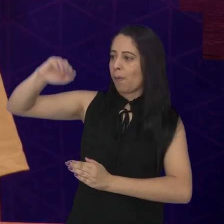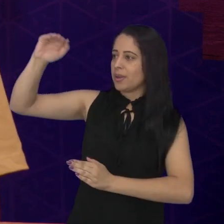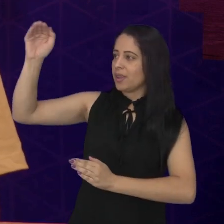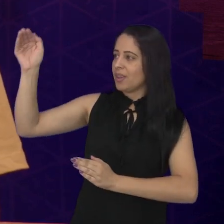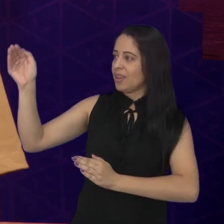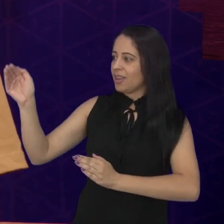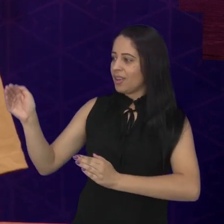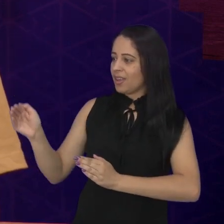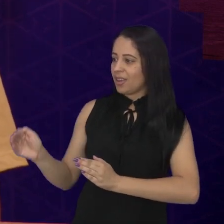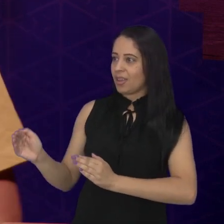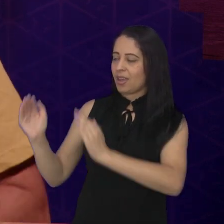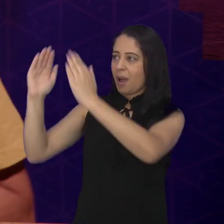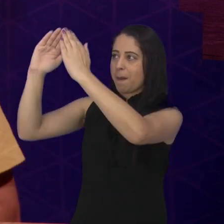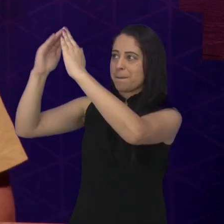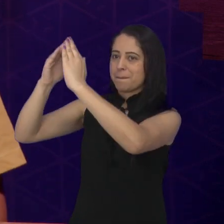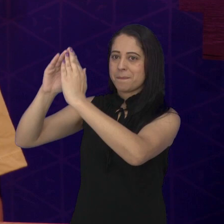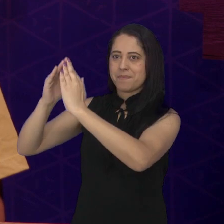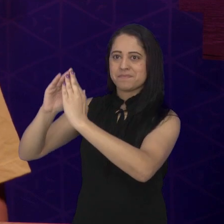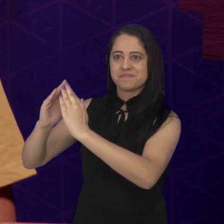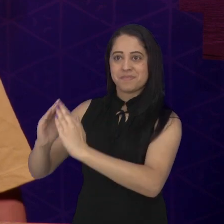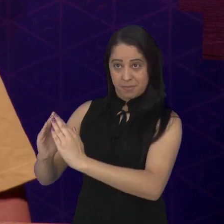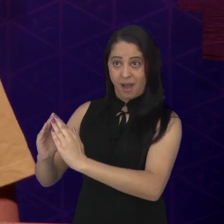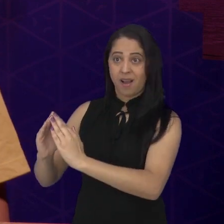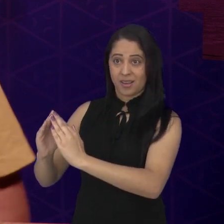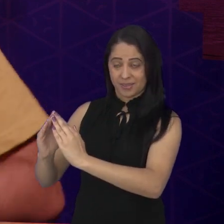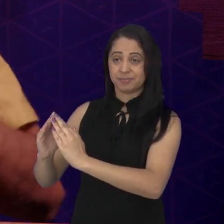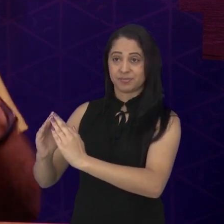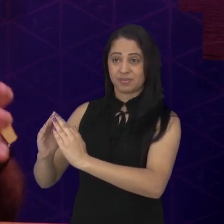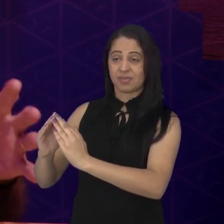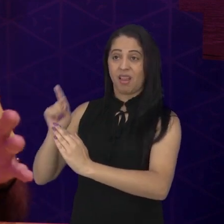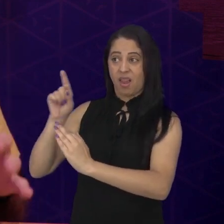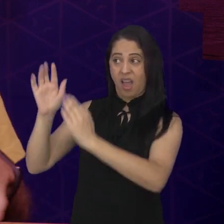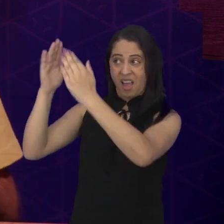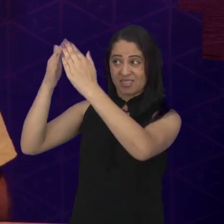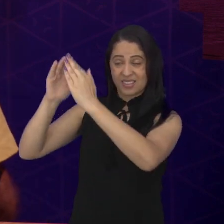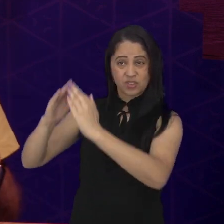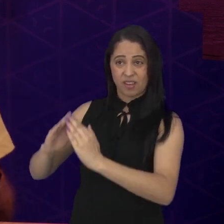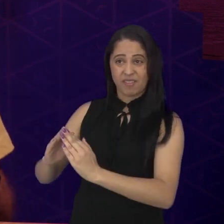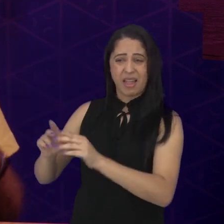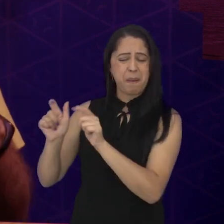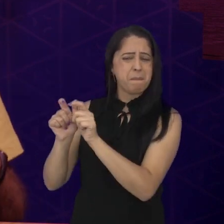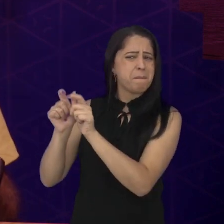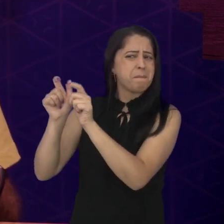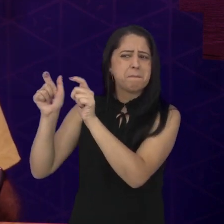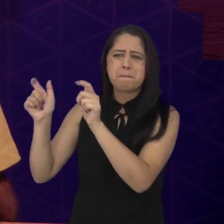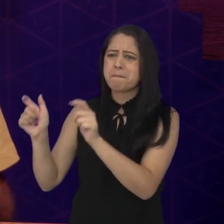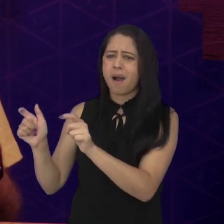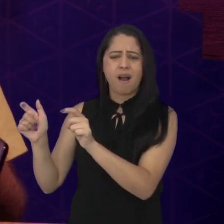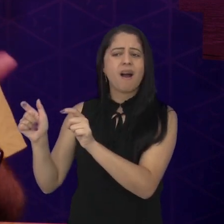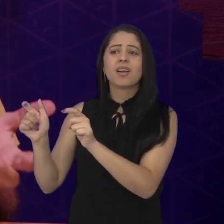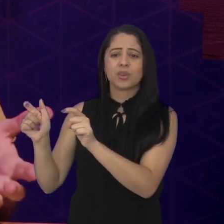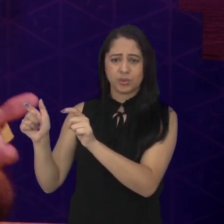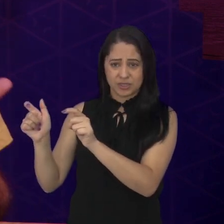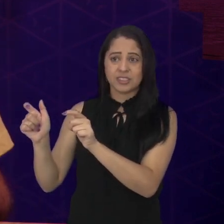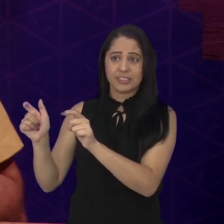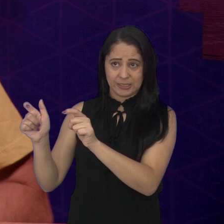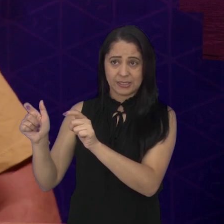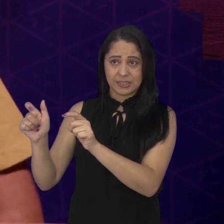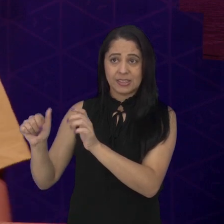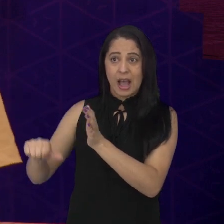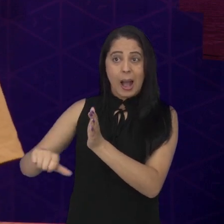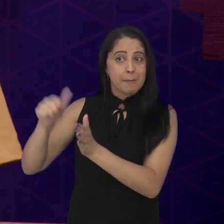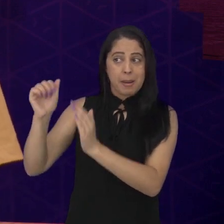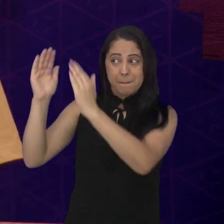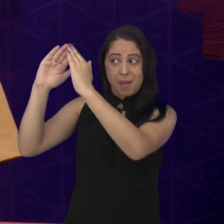galera mais pobre vive nas regiões mais acidentadas. Então, as favelas, muitas delas,